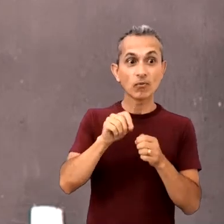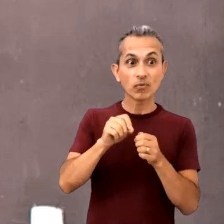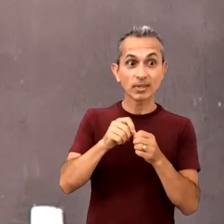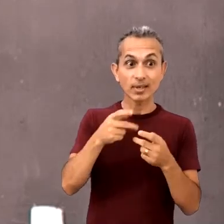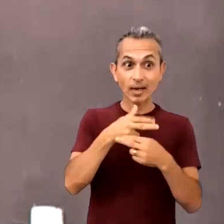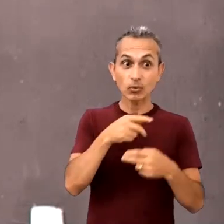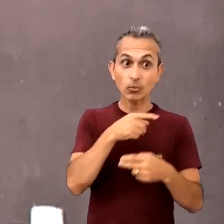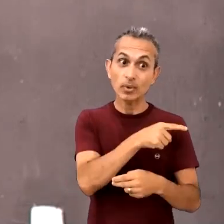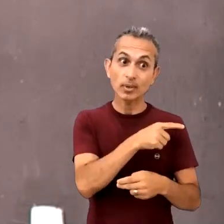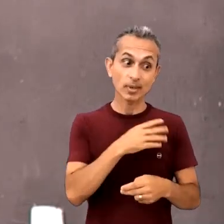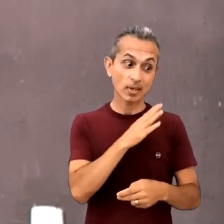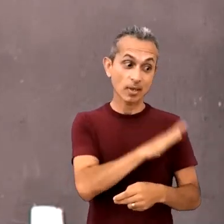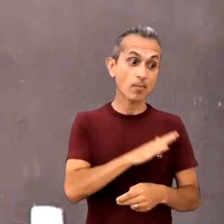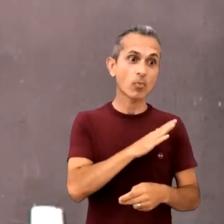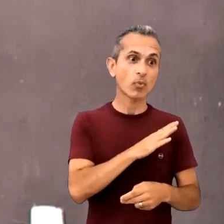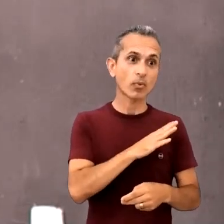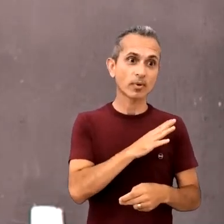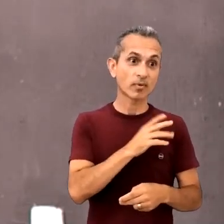disser.